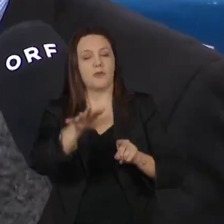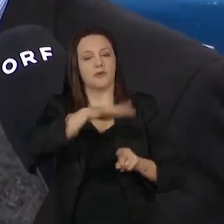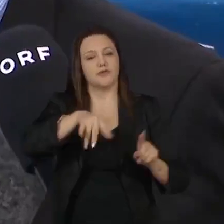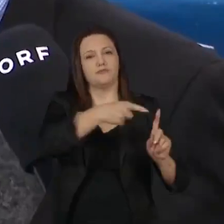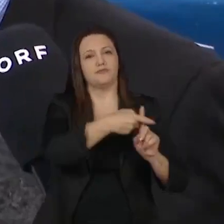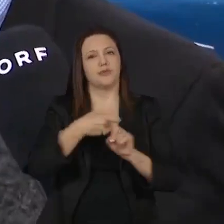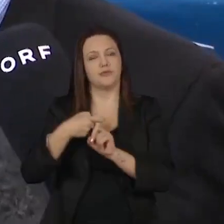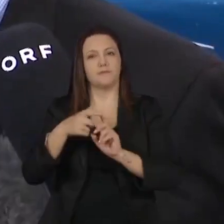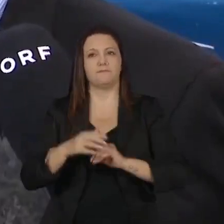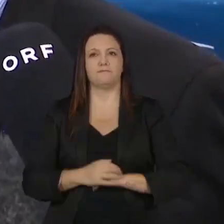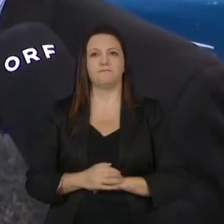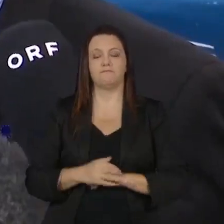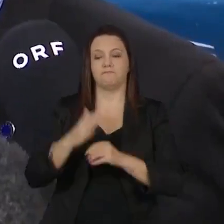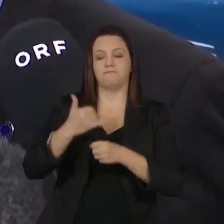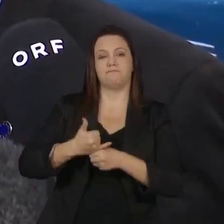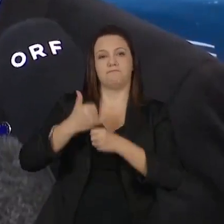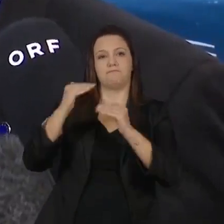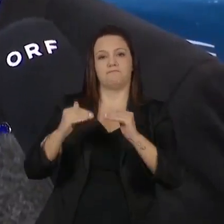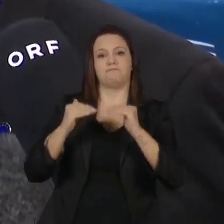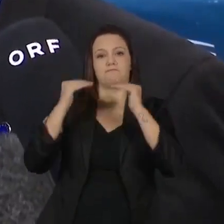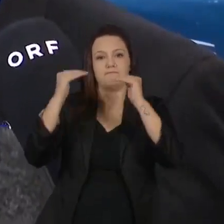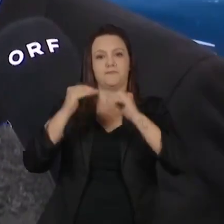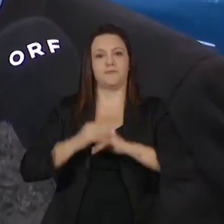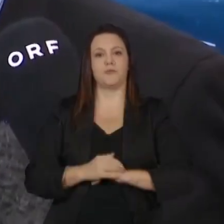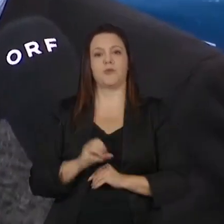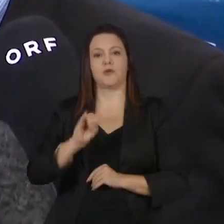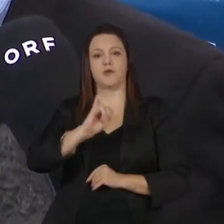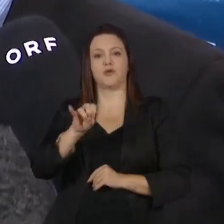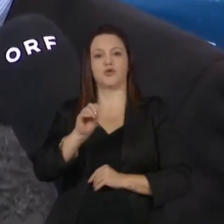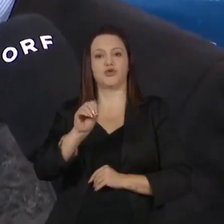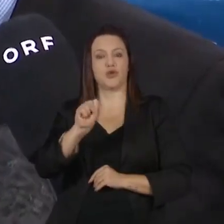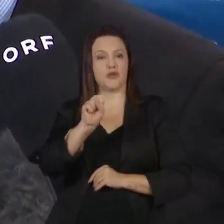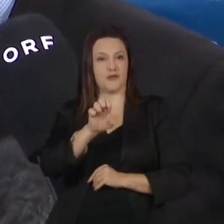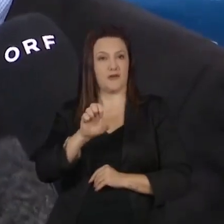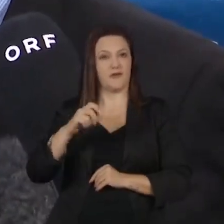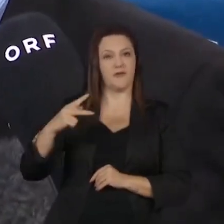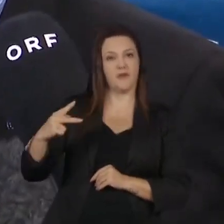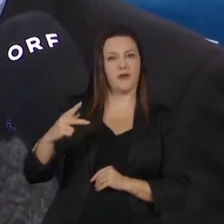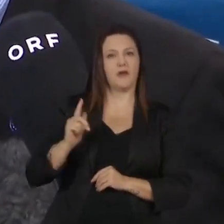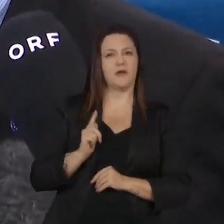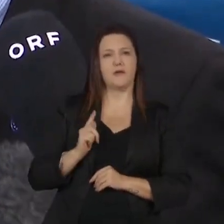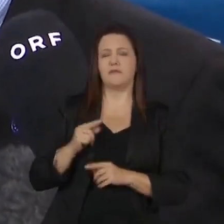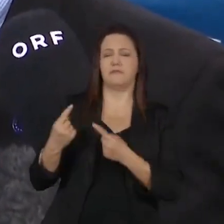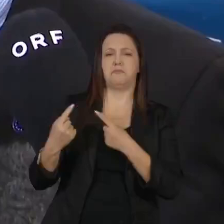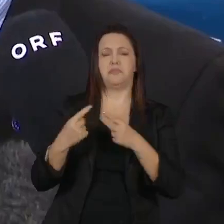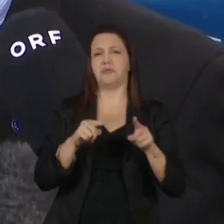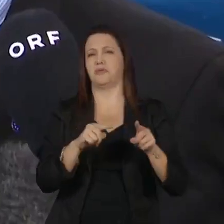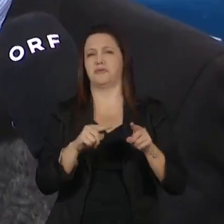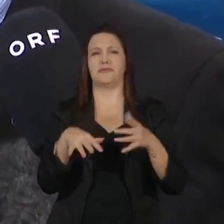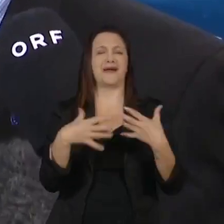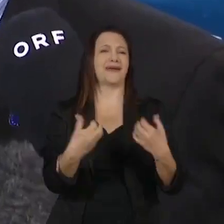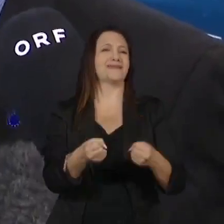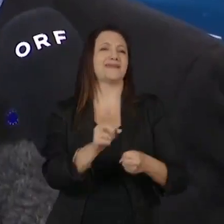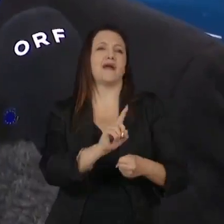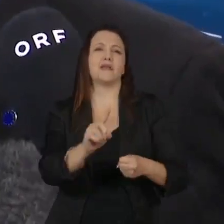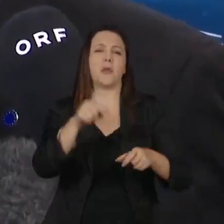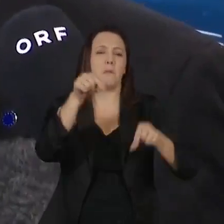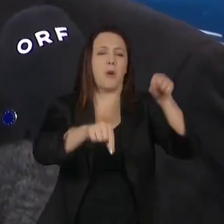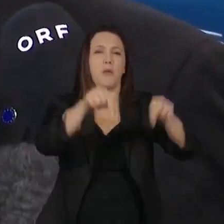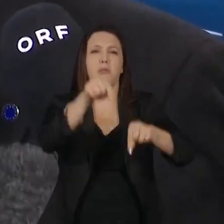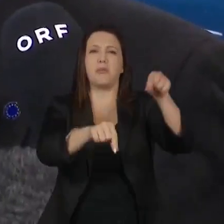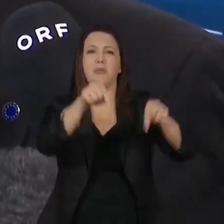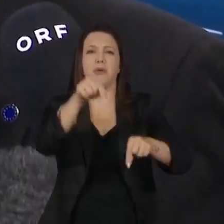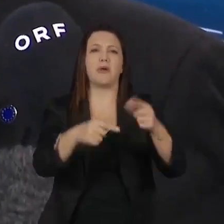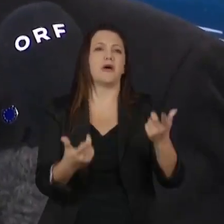O chefe da diplomacia da União Europeia, Joseph Borrell, chamou de inaceitável os ataques às tropas